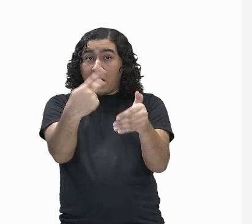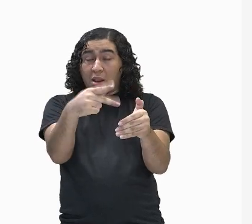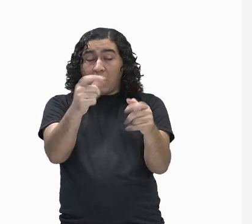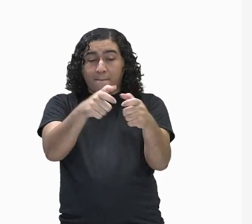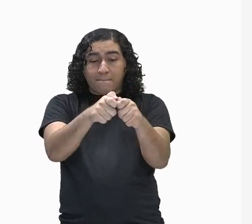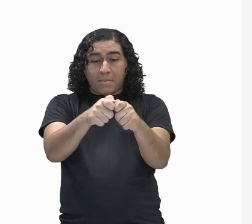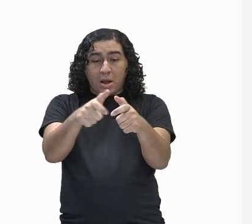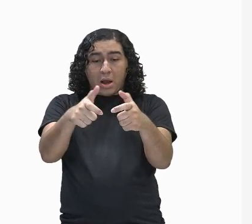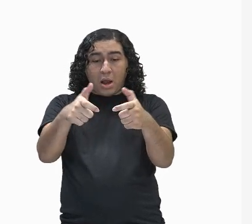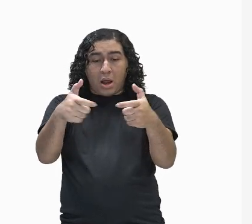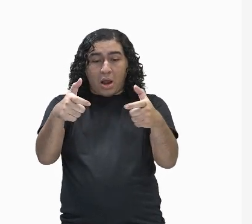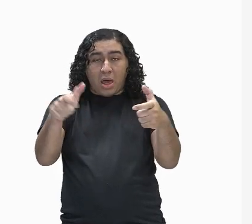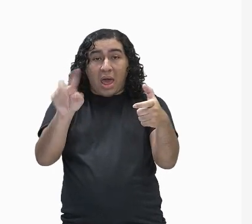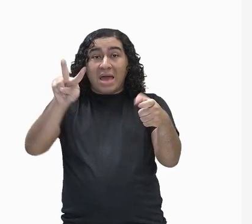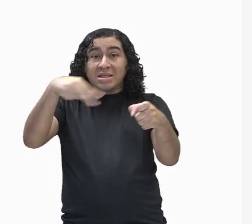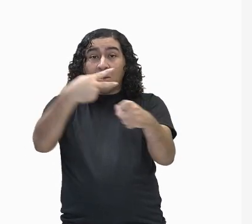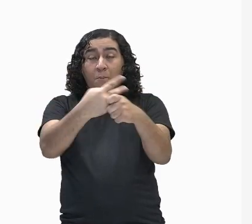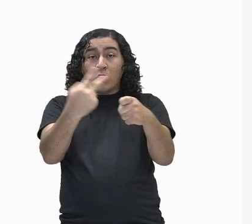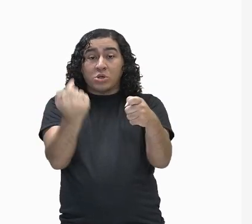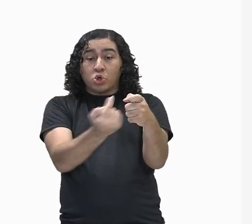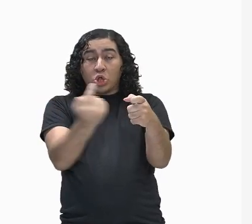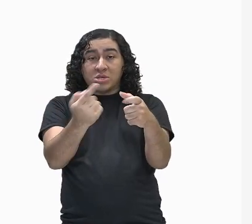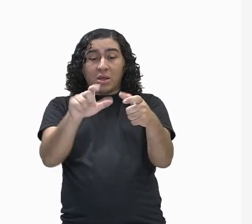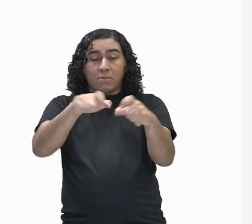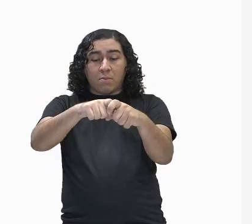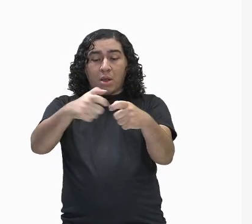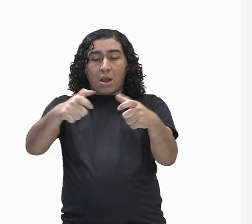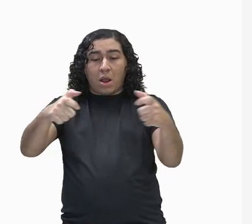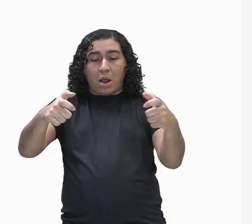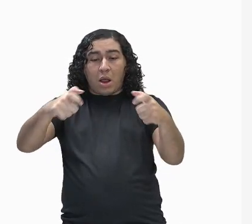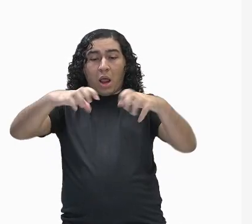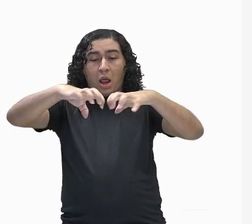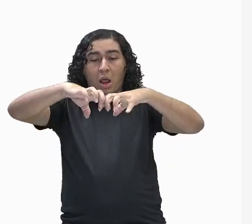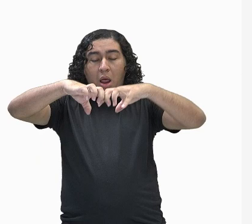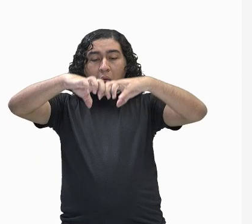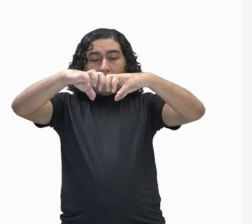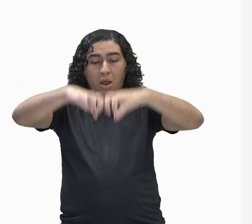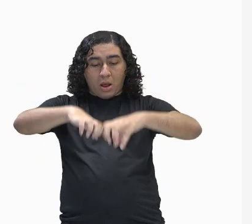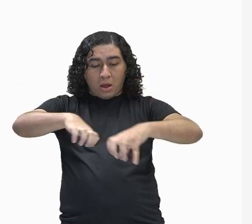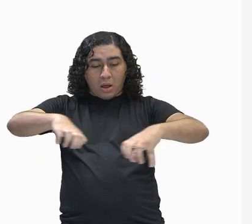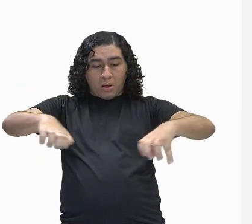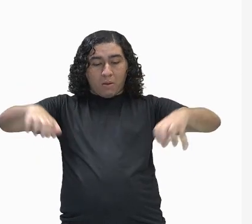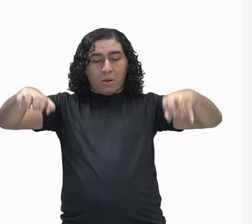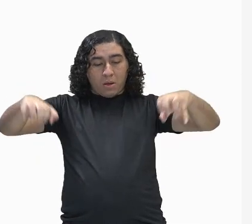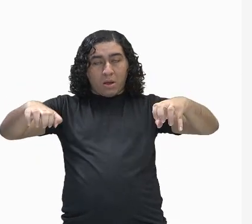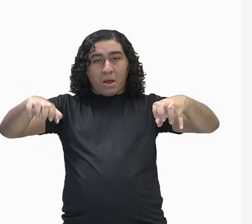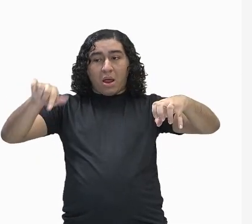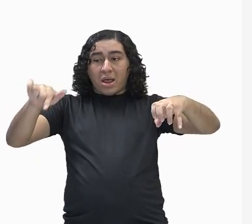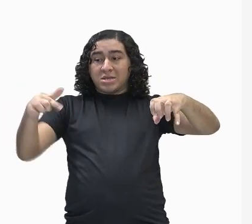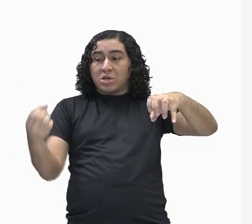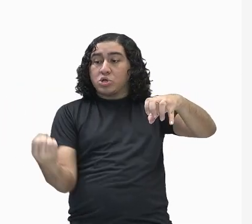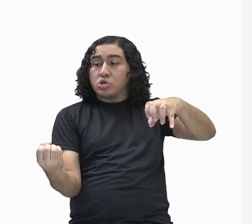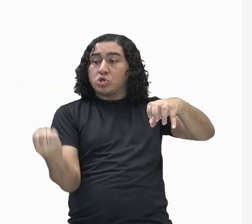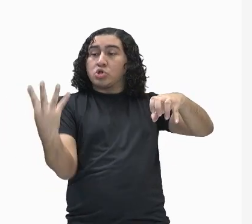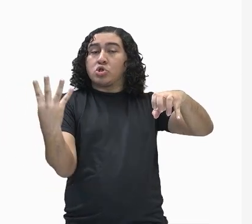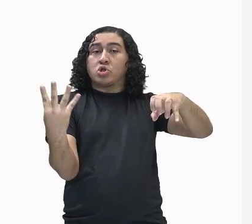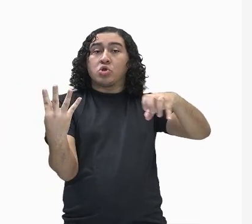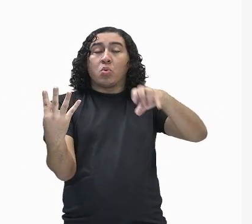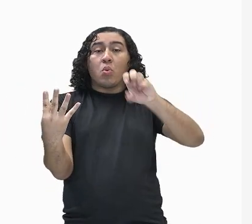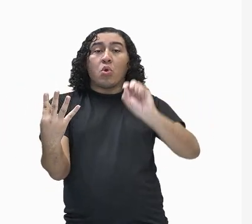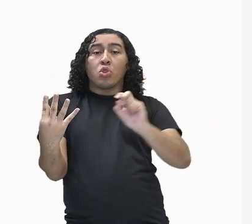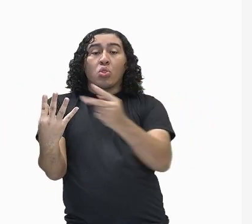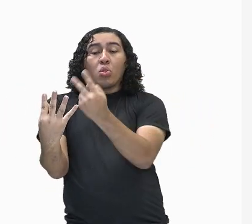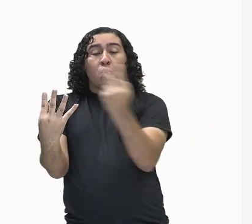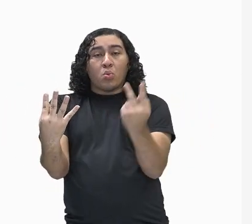logo em seguida ela vai se dividir no final desse processo ela vai originar ali duas bactérias